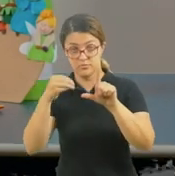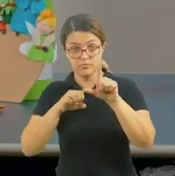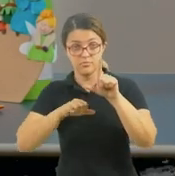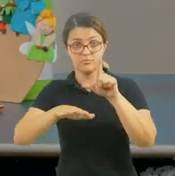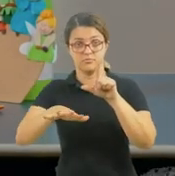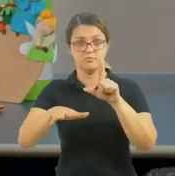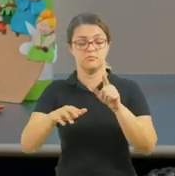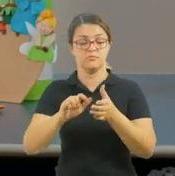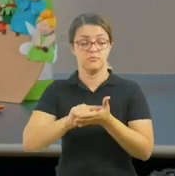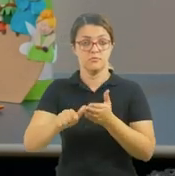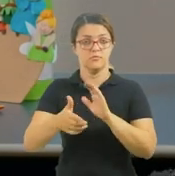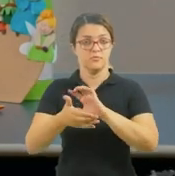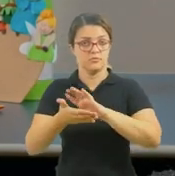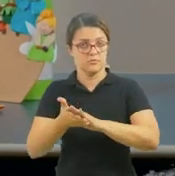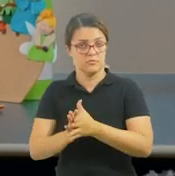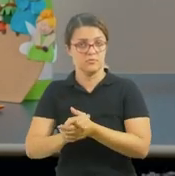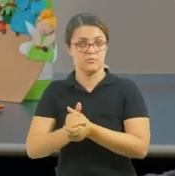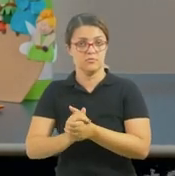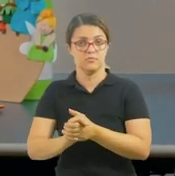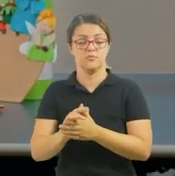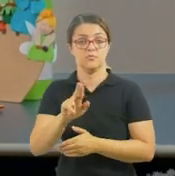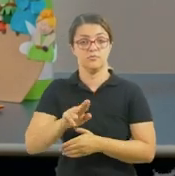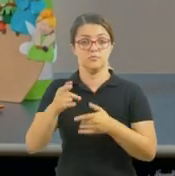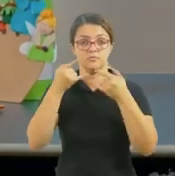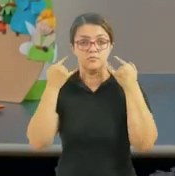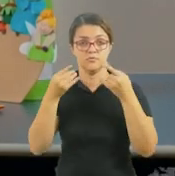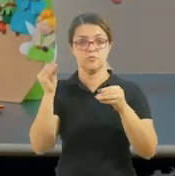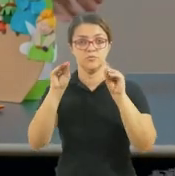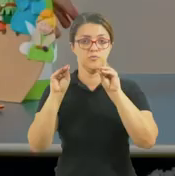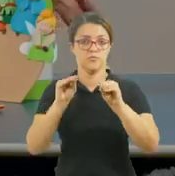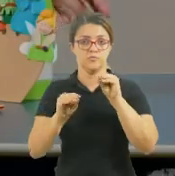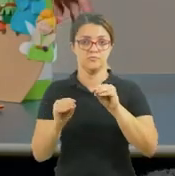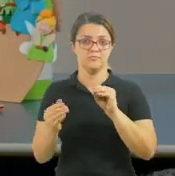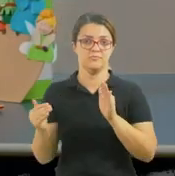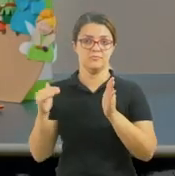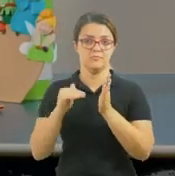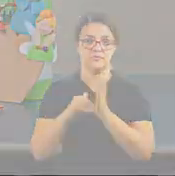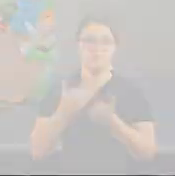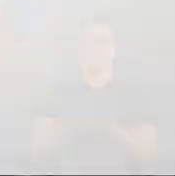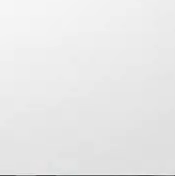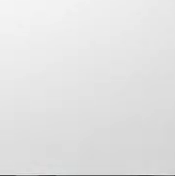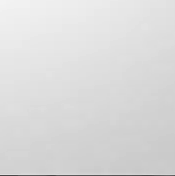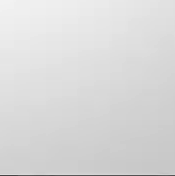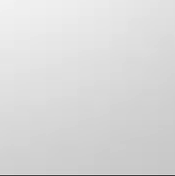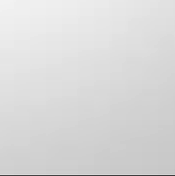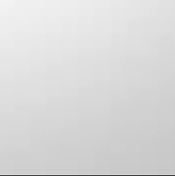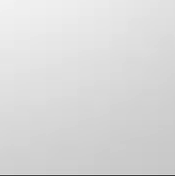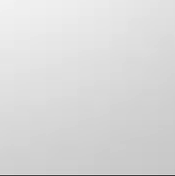lave bem as mãos e se for sair de casa, use máscara. Um grande beijo e até mais!